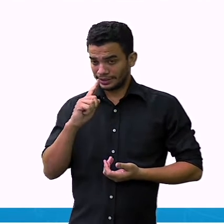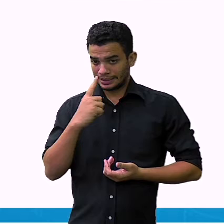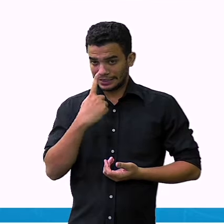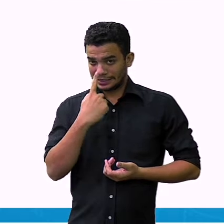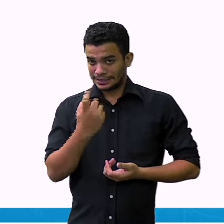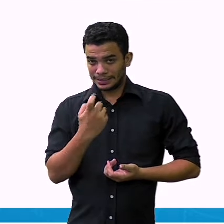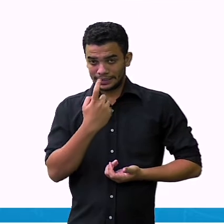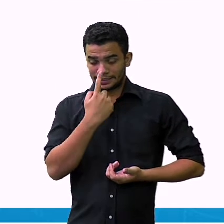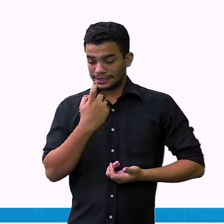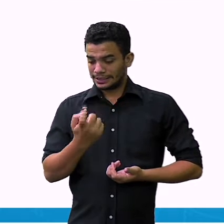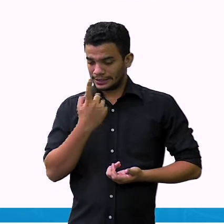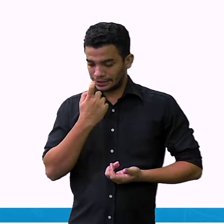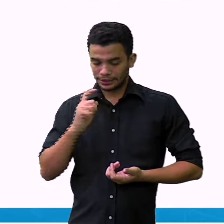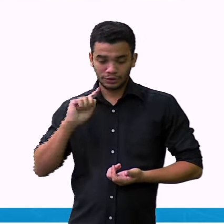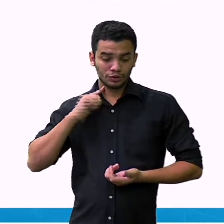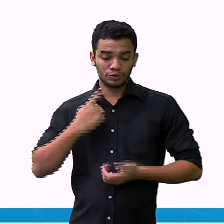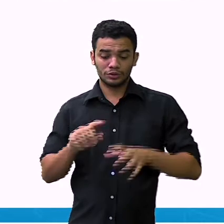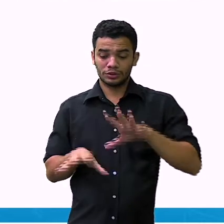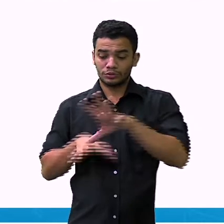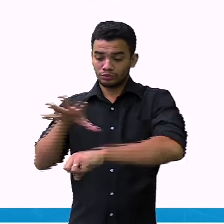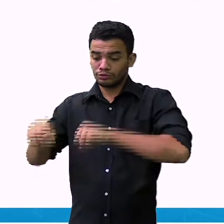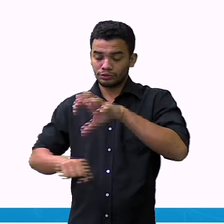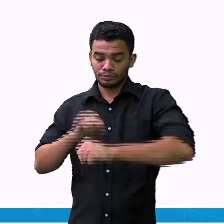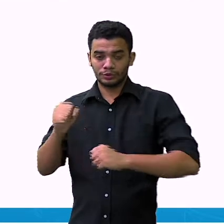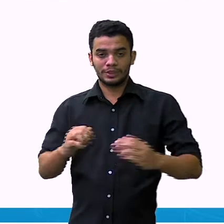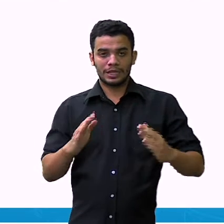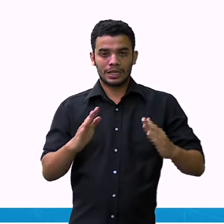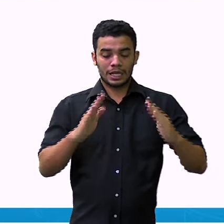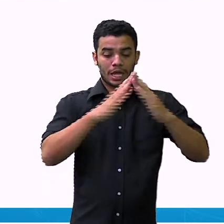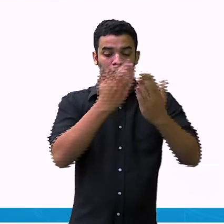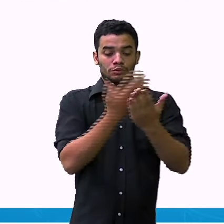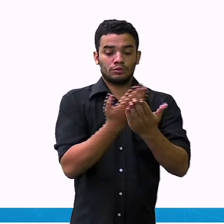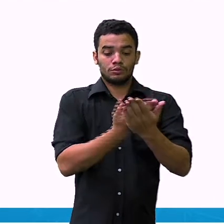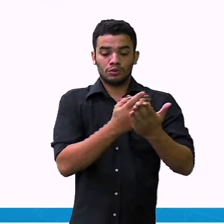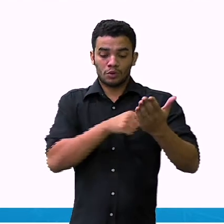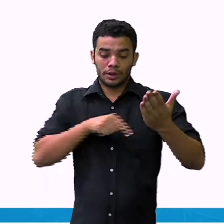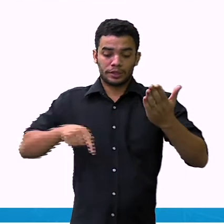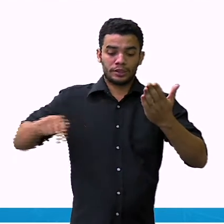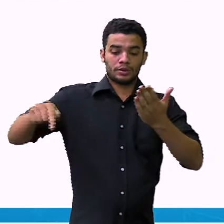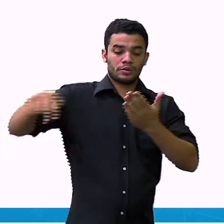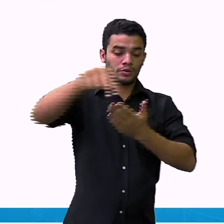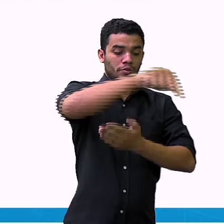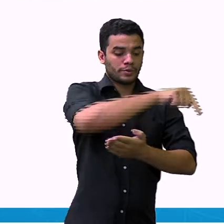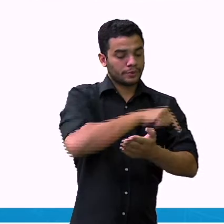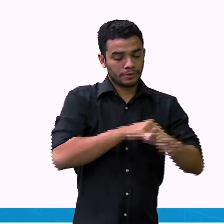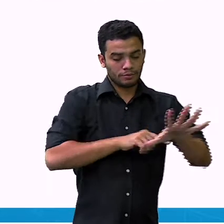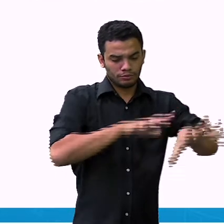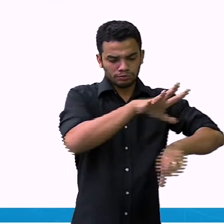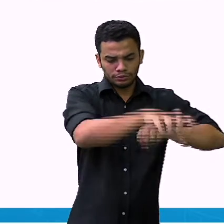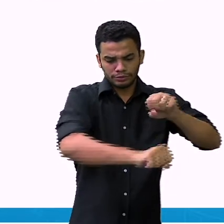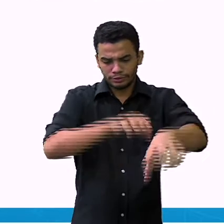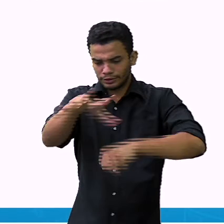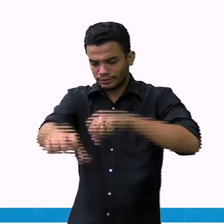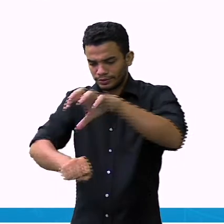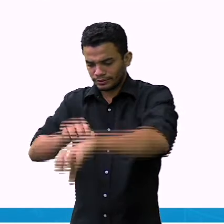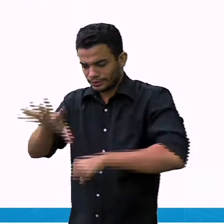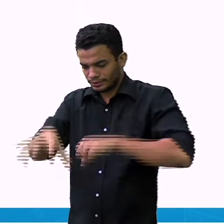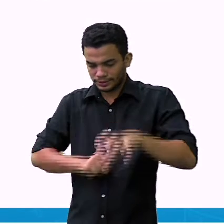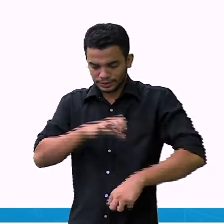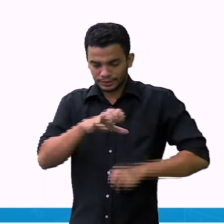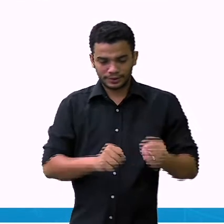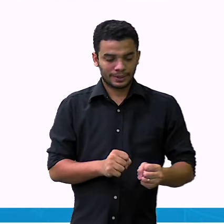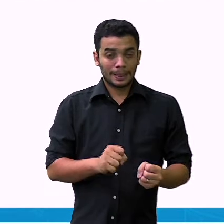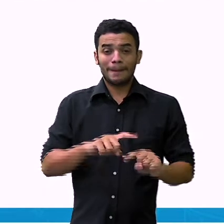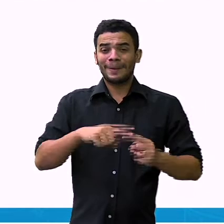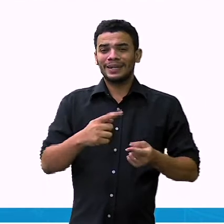Cada estudante ficou responsável por recolher um tipo de material. Observe o gráfico